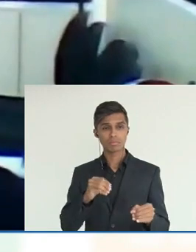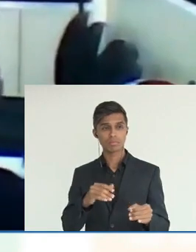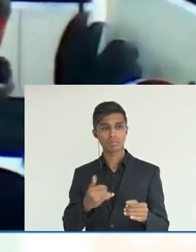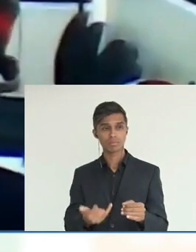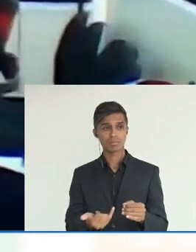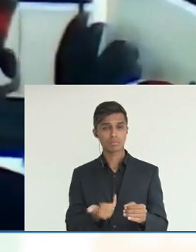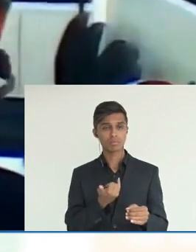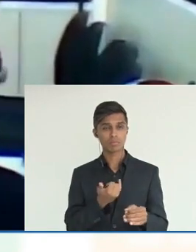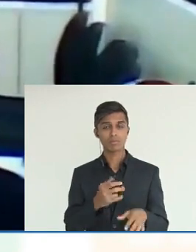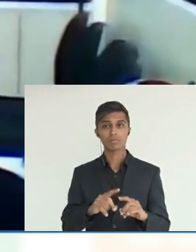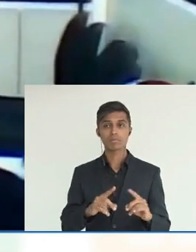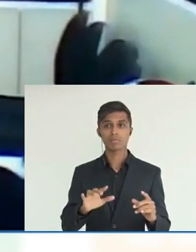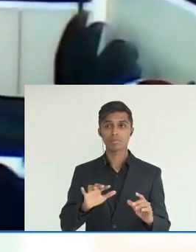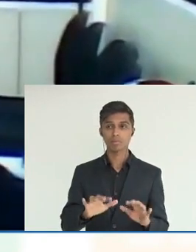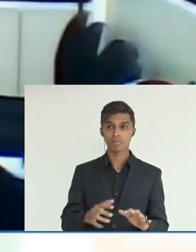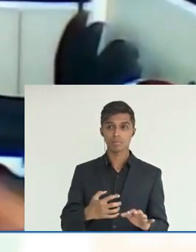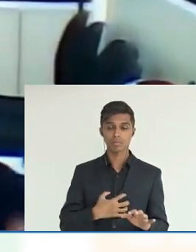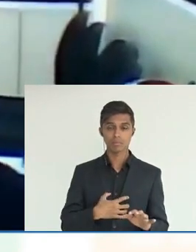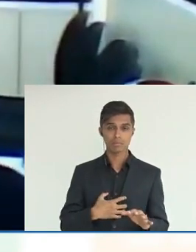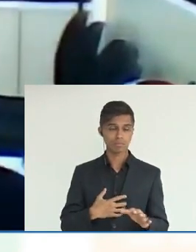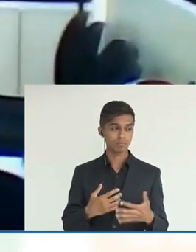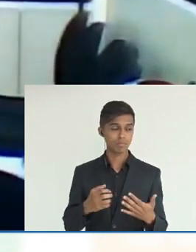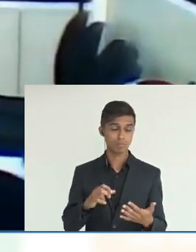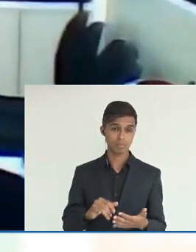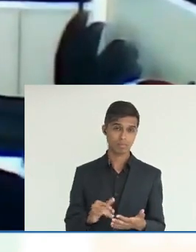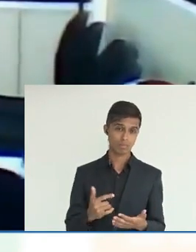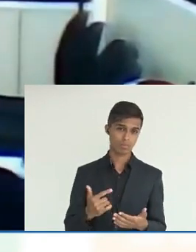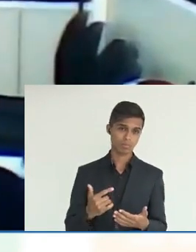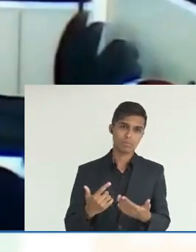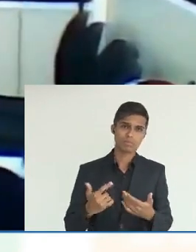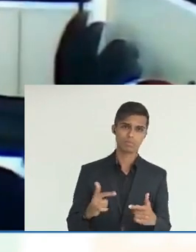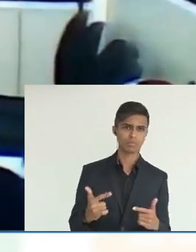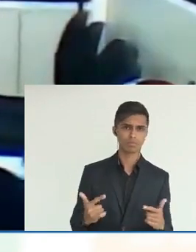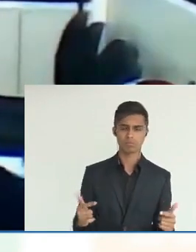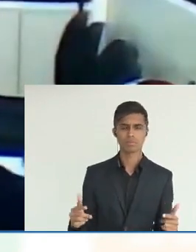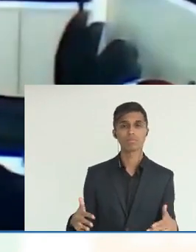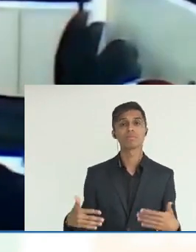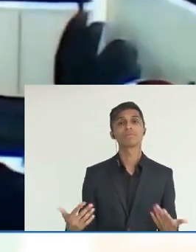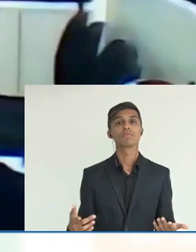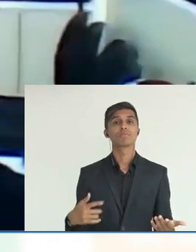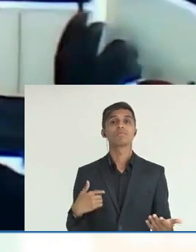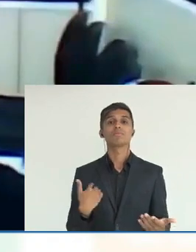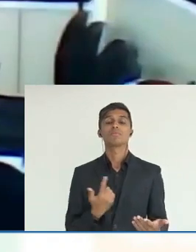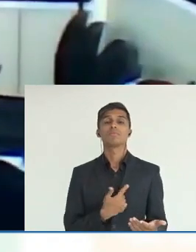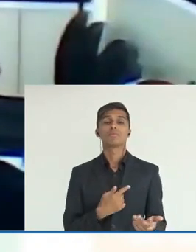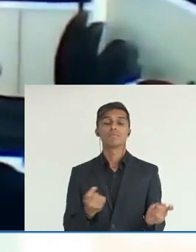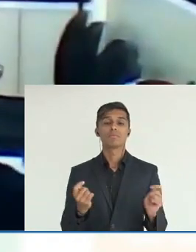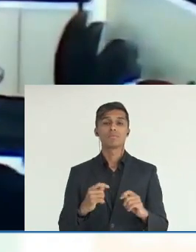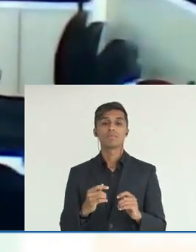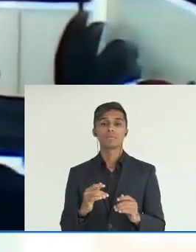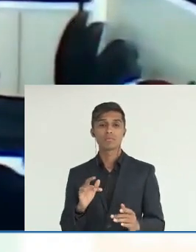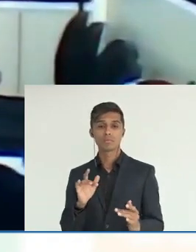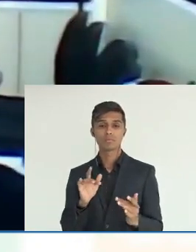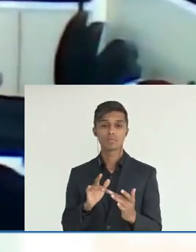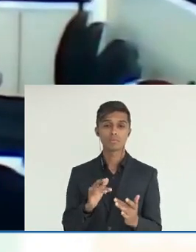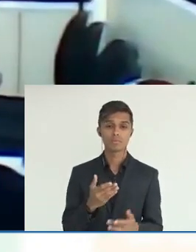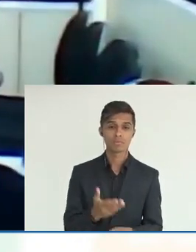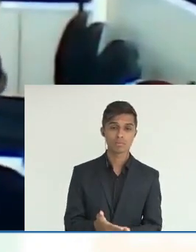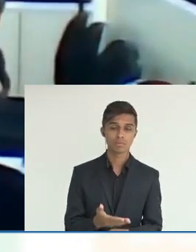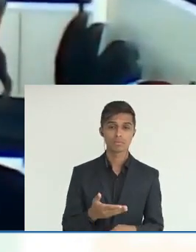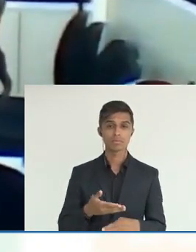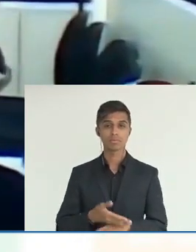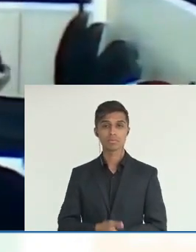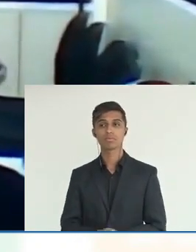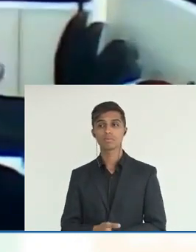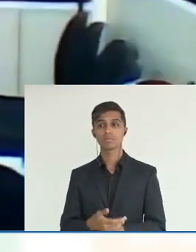mas esse é o modelo, e se porventura não estiver ocorrendo, a gente pode atuar, né, para que